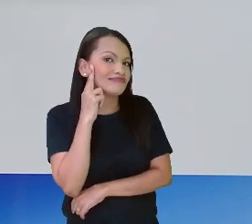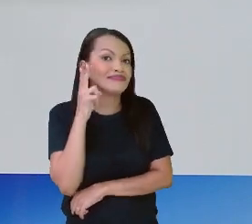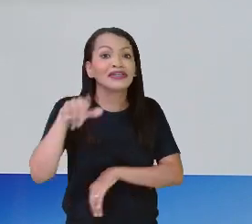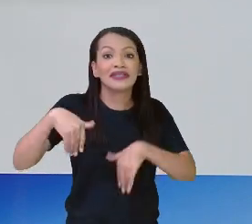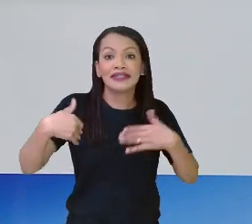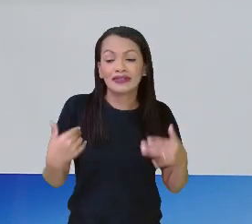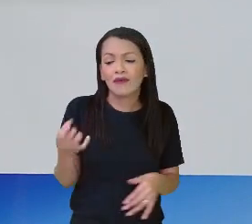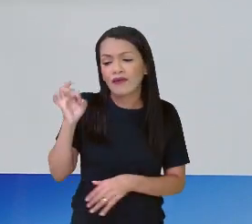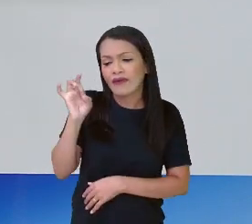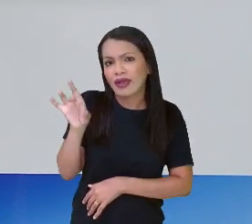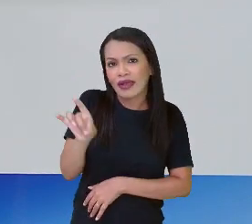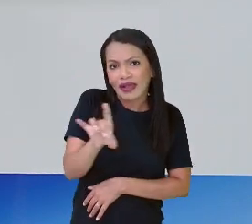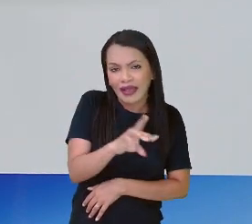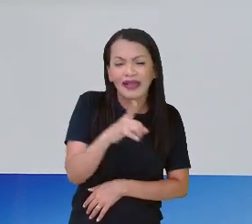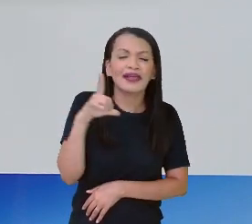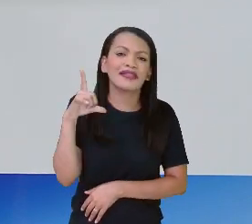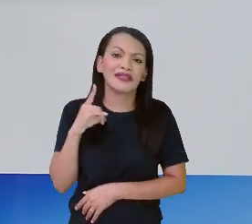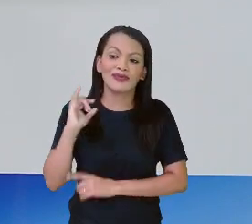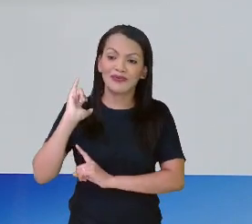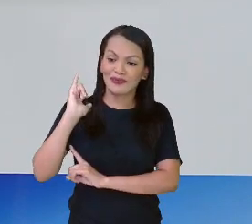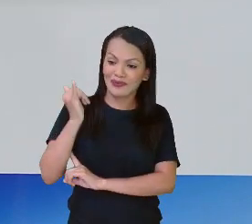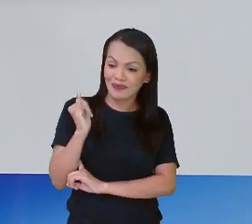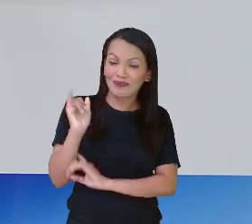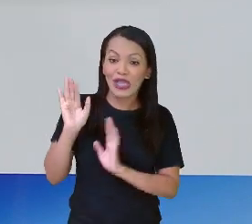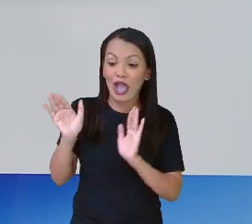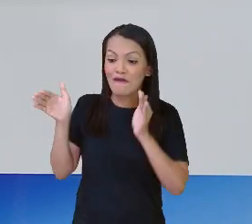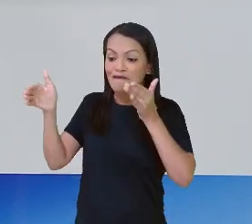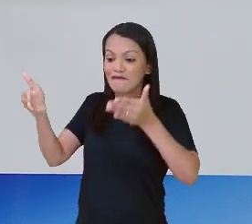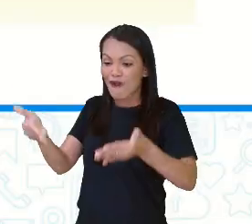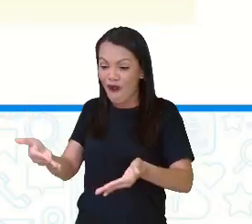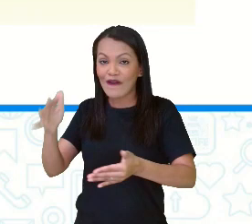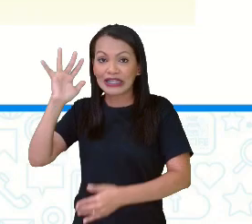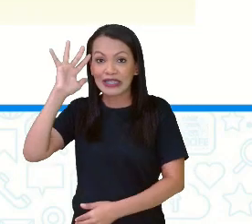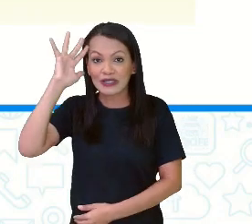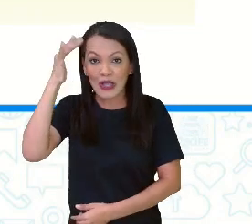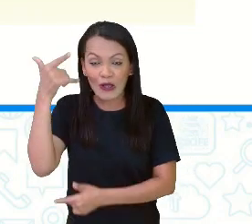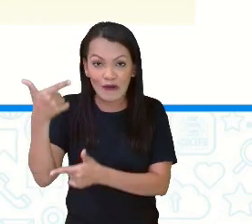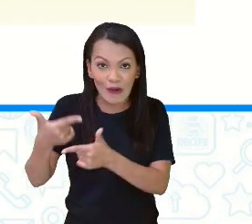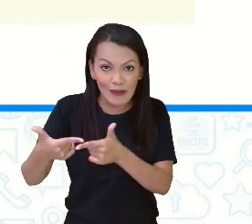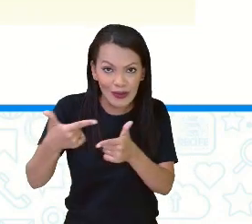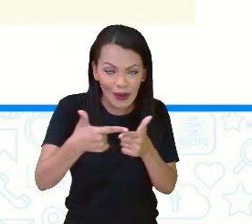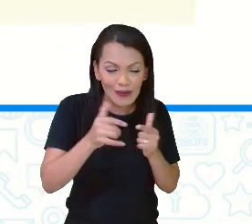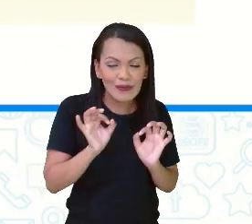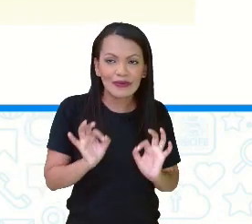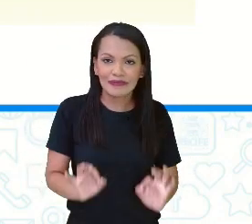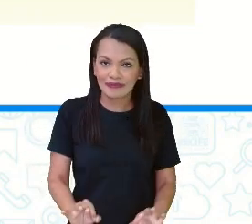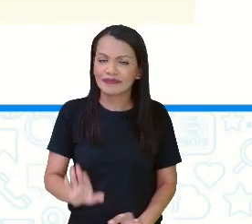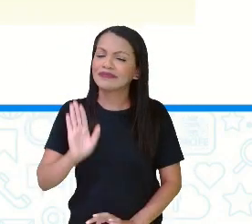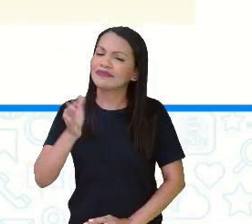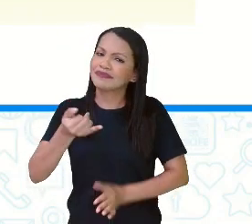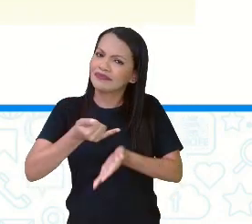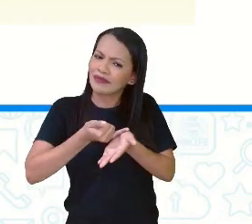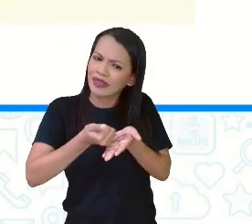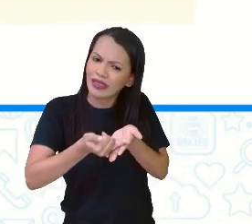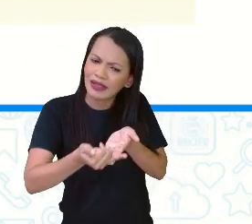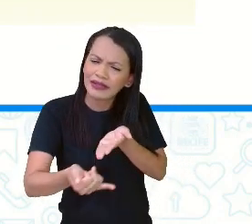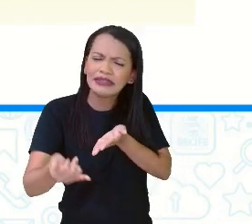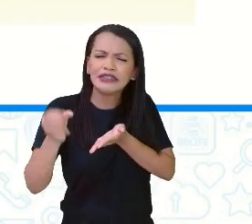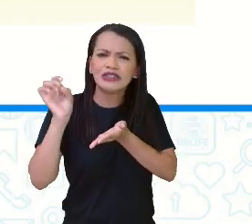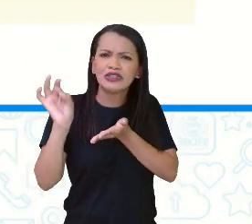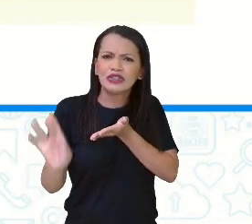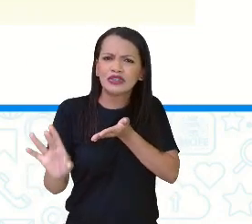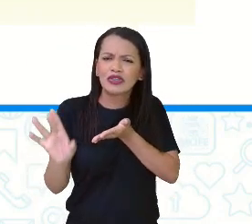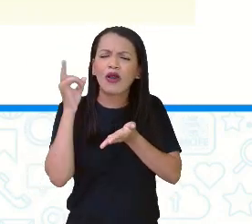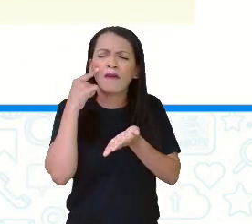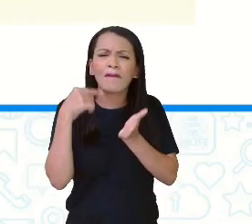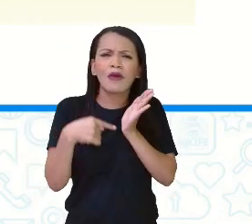ali vai ter o seu desenrolar focado em resolver um problema. Na introdução, eu já falei, né? Estamos pincelando, porque